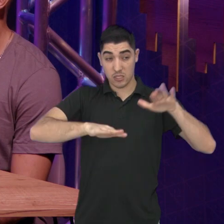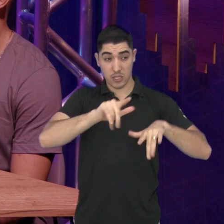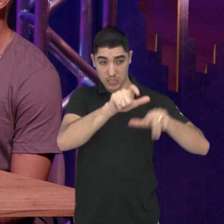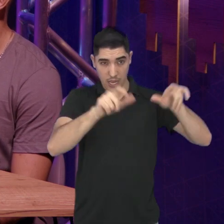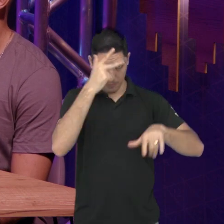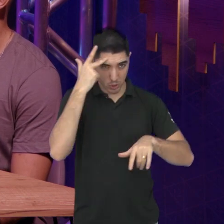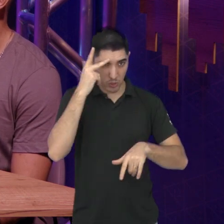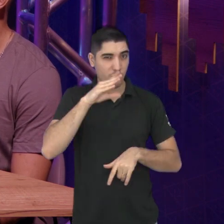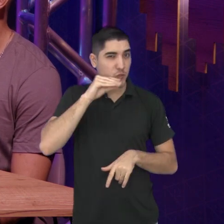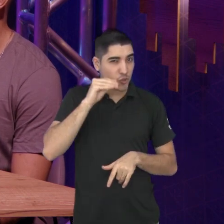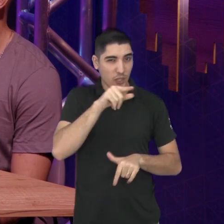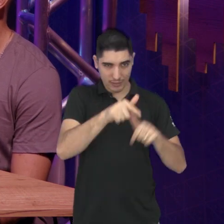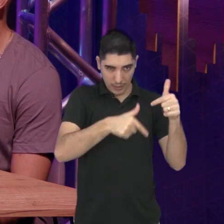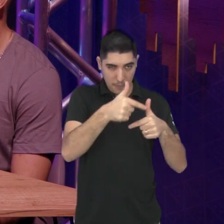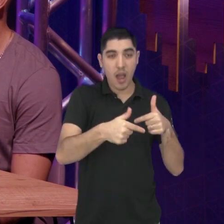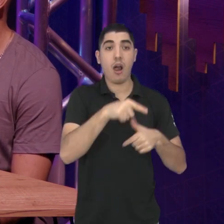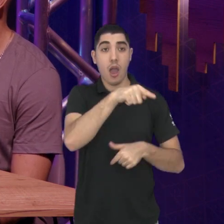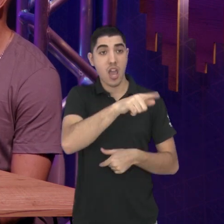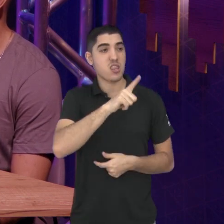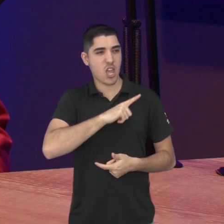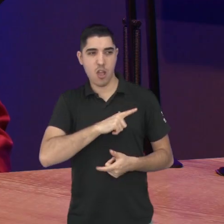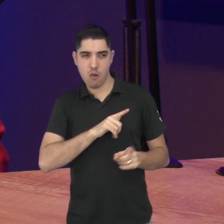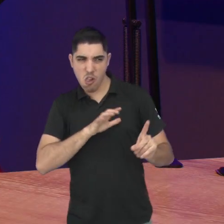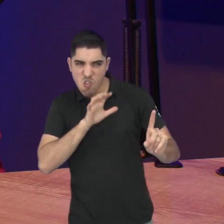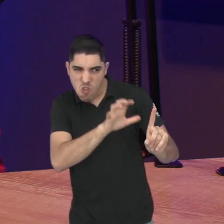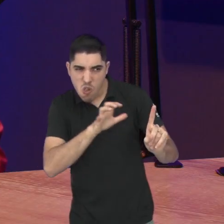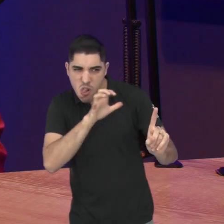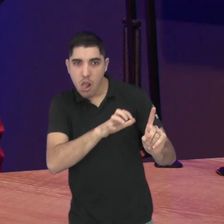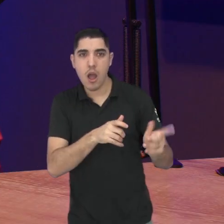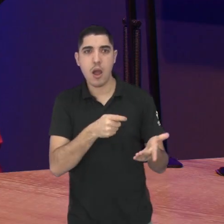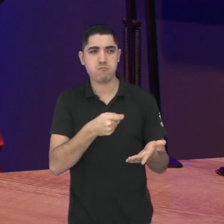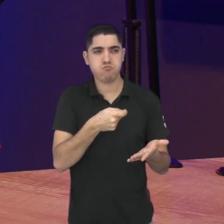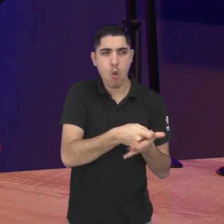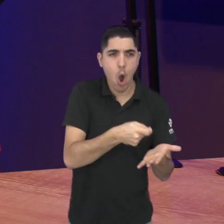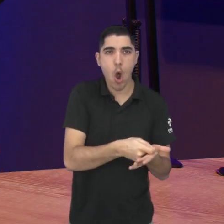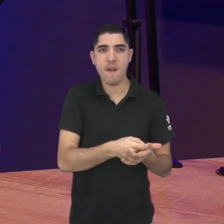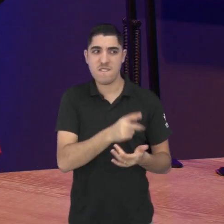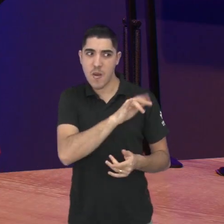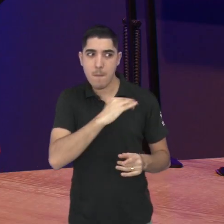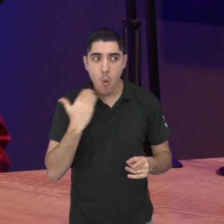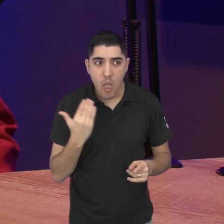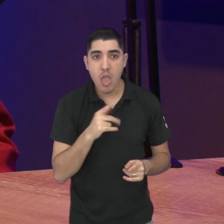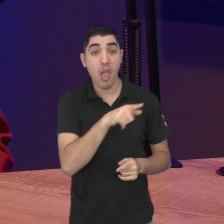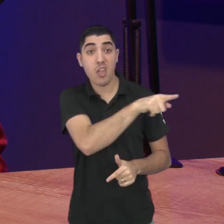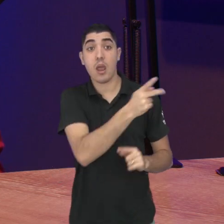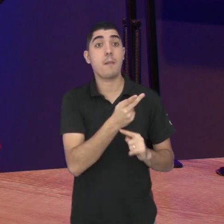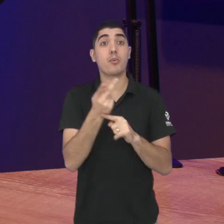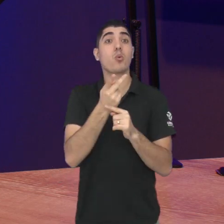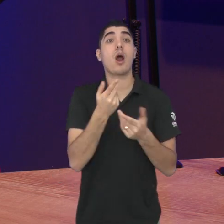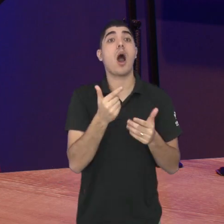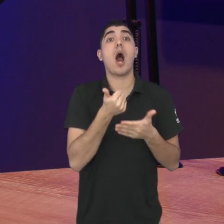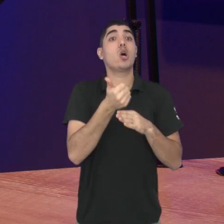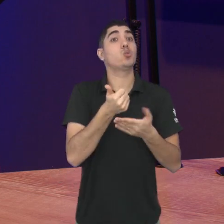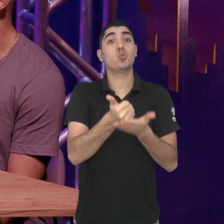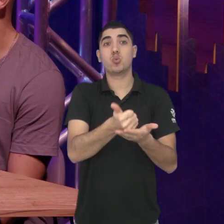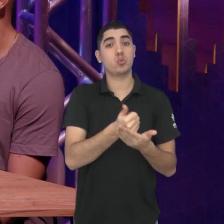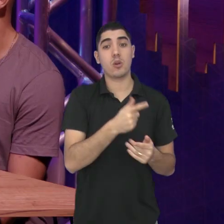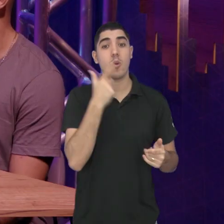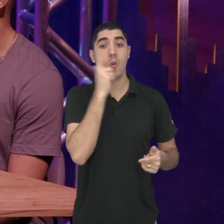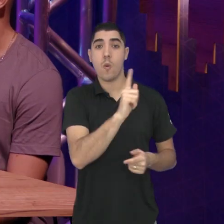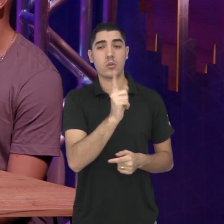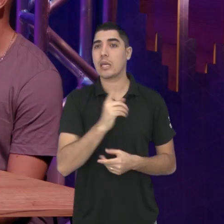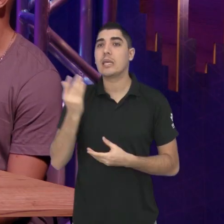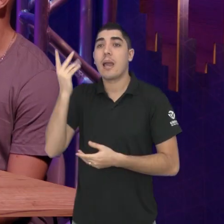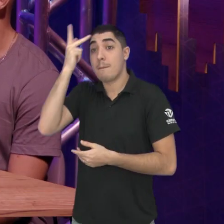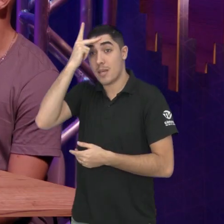então muitas vezes ele também não busca ajuda, ele não sabe nem como buscar ajuda, exato, né? ele